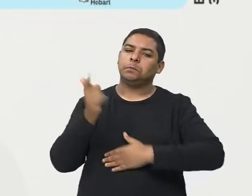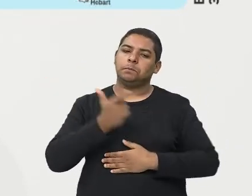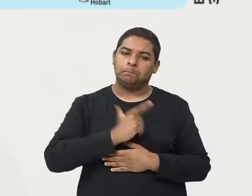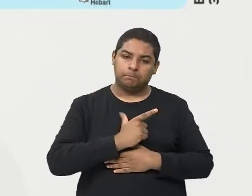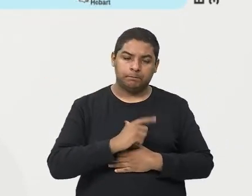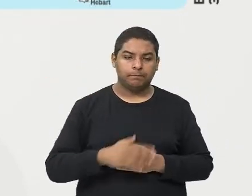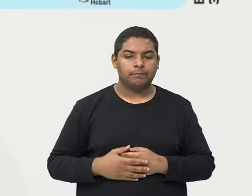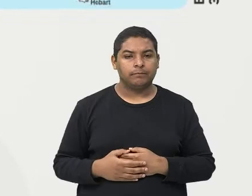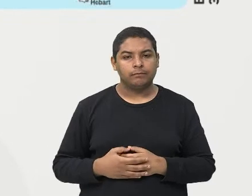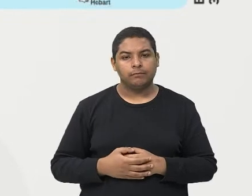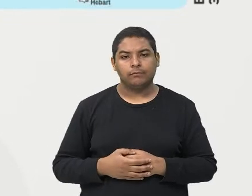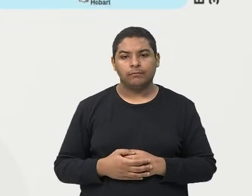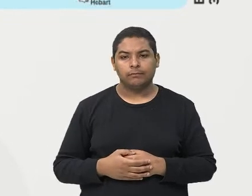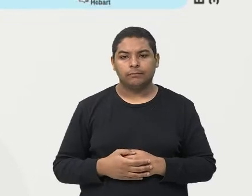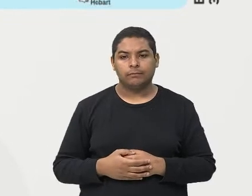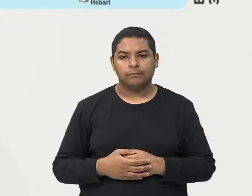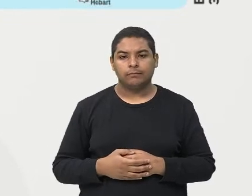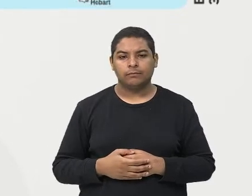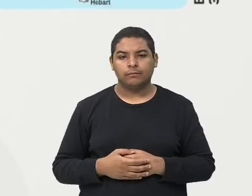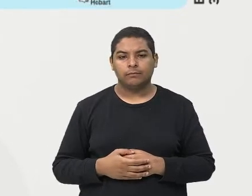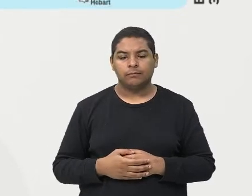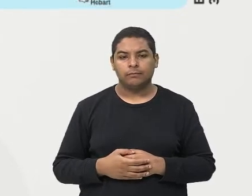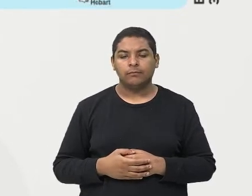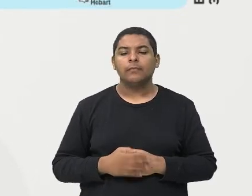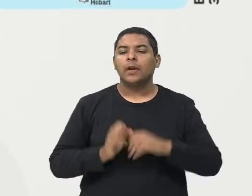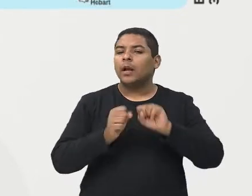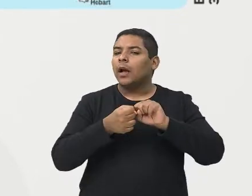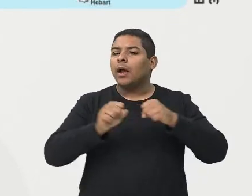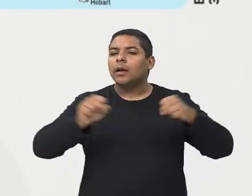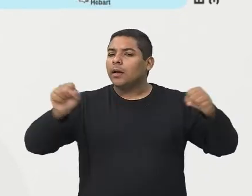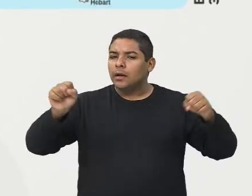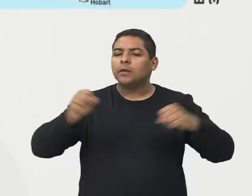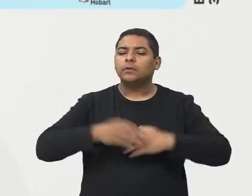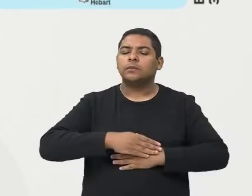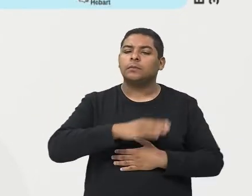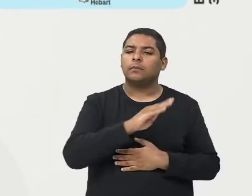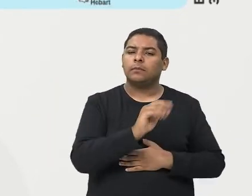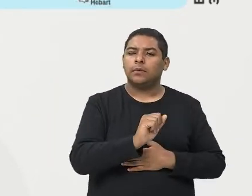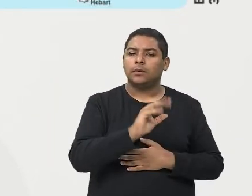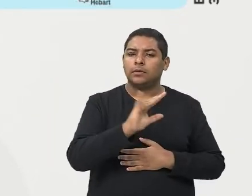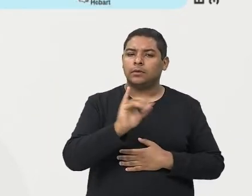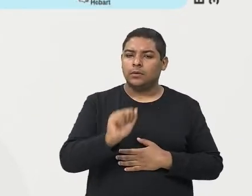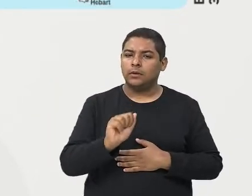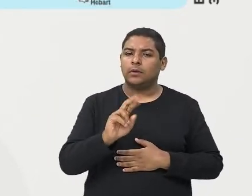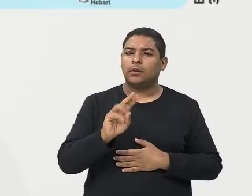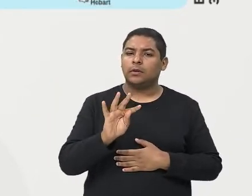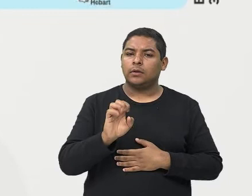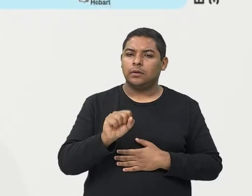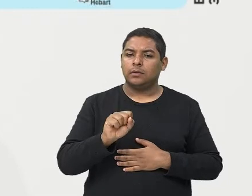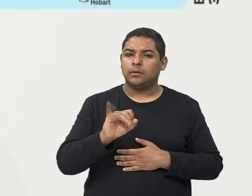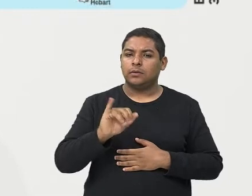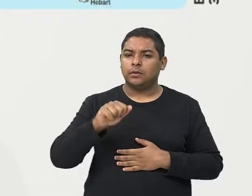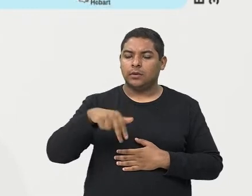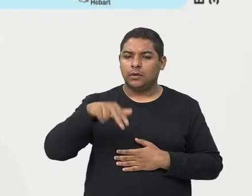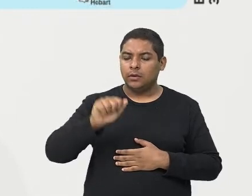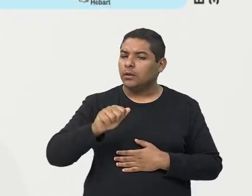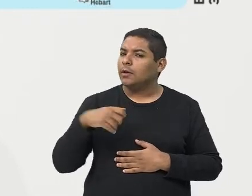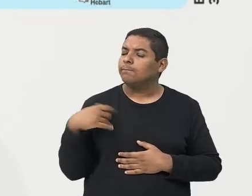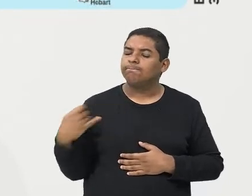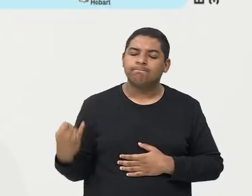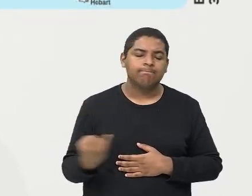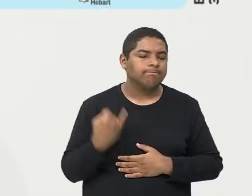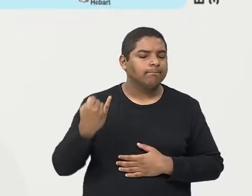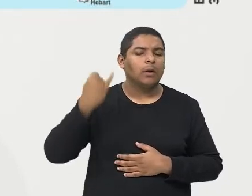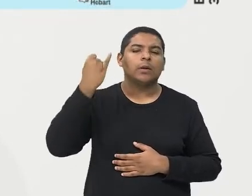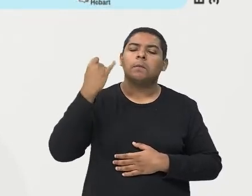Agora, essa grande bacia artesiana, ela vai ser muito importante, né? Agora, por que